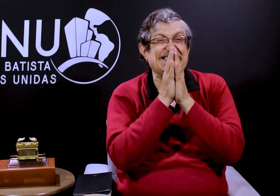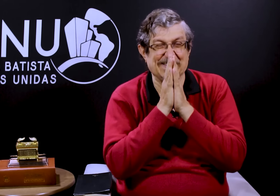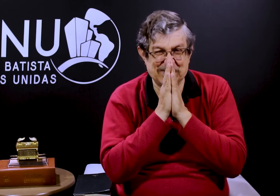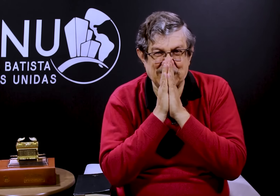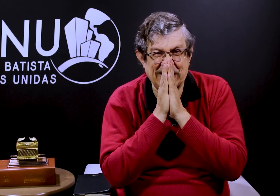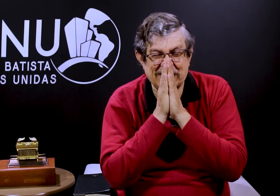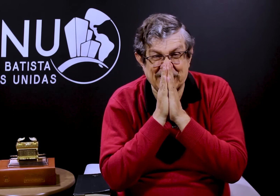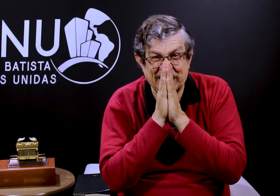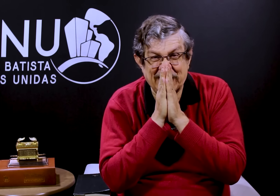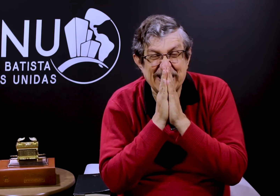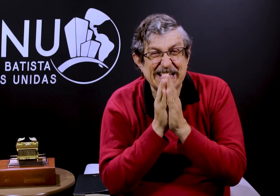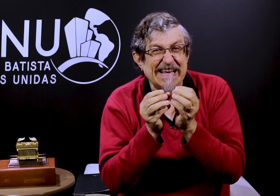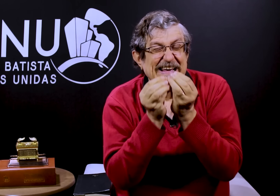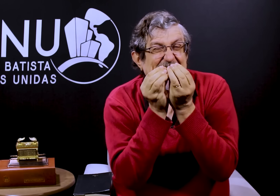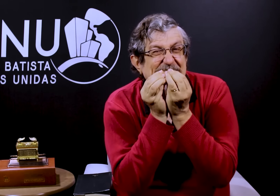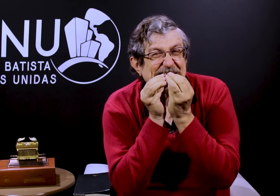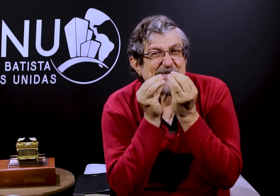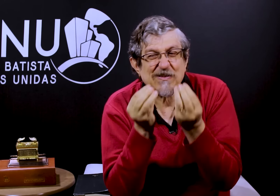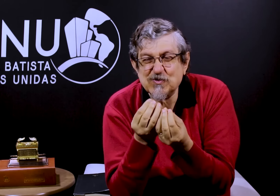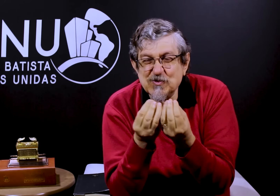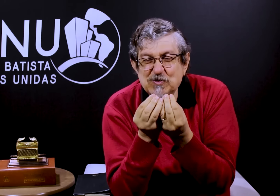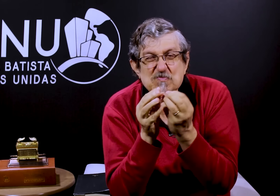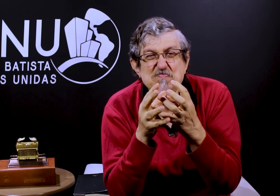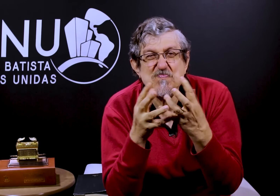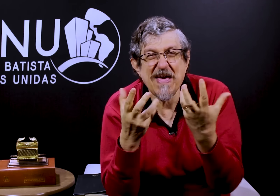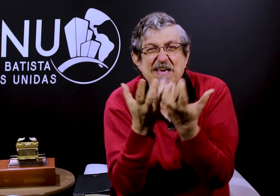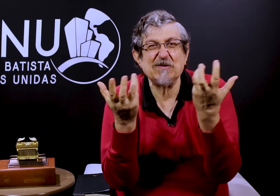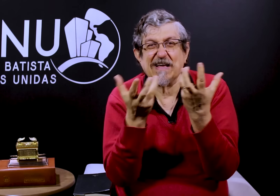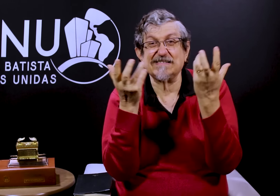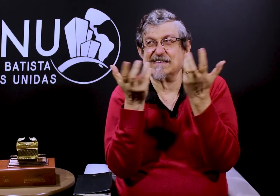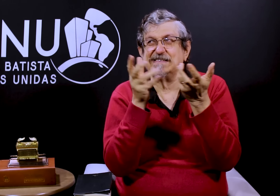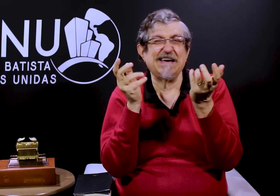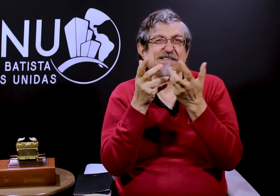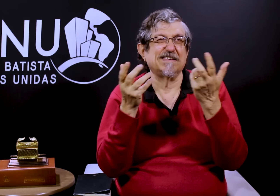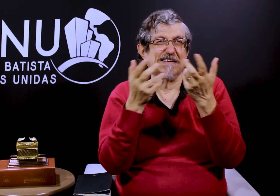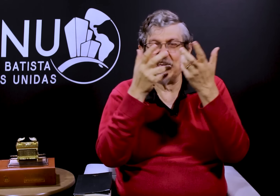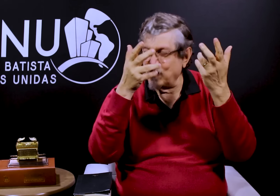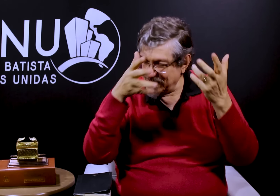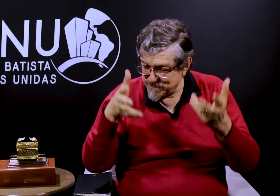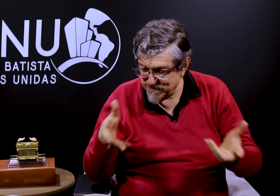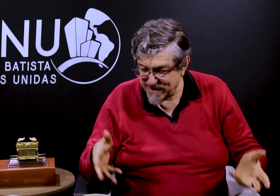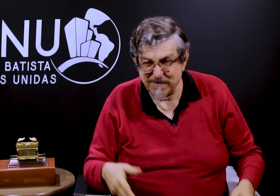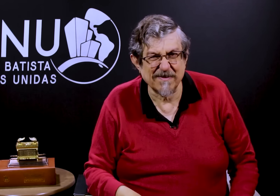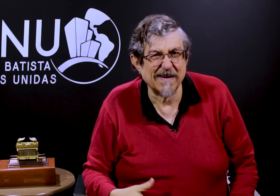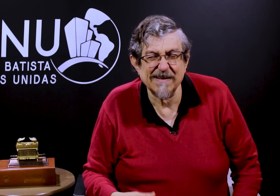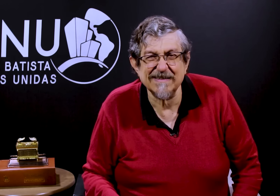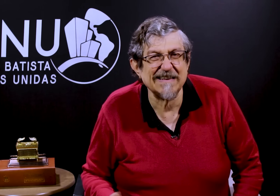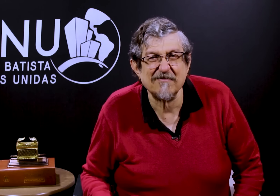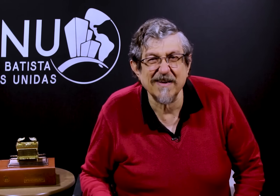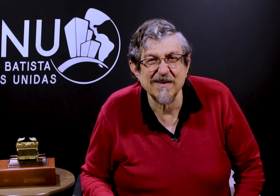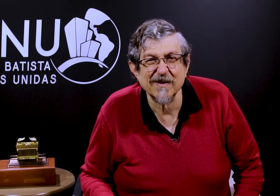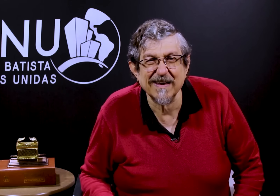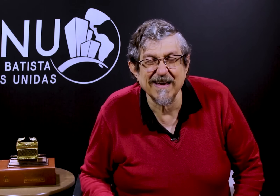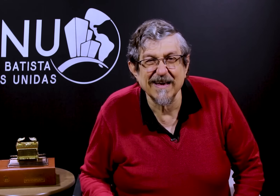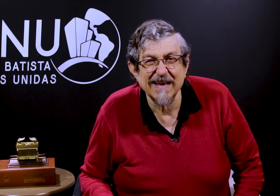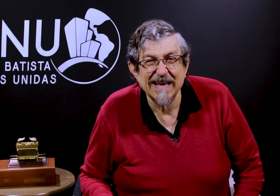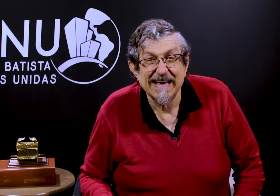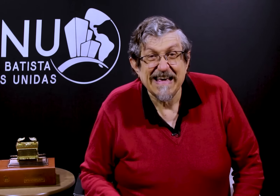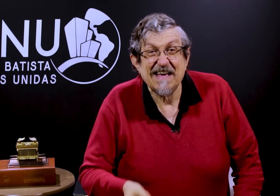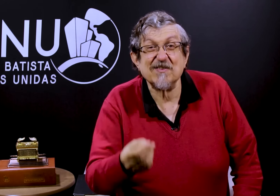esse texto Olha só esse texto que surge no meio dessas leis que quem olha a primeira vista fala nada a ver isso